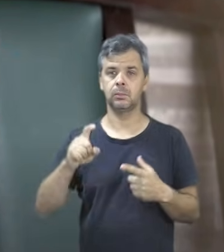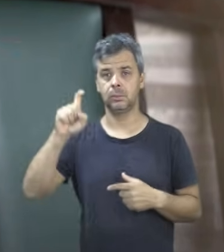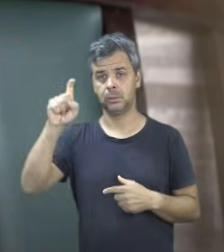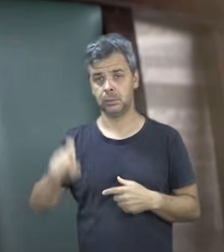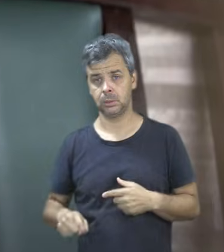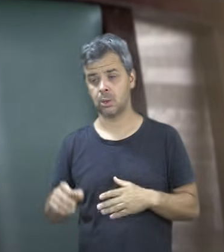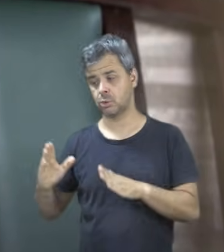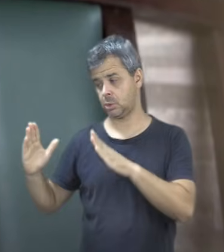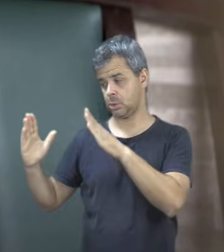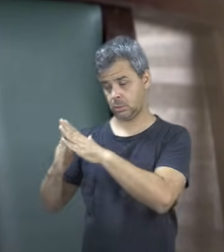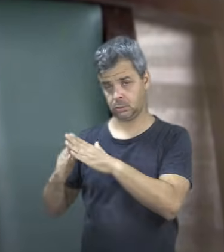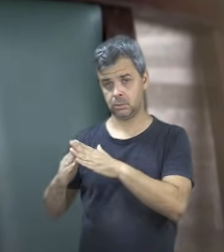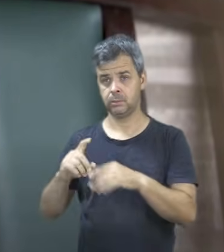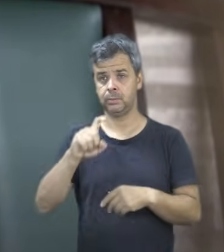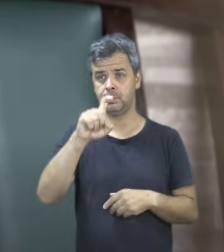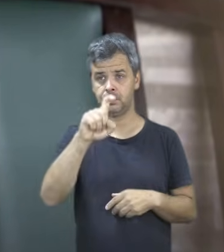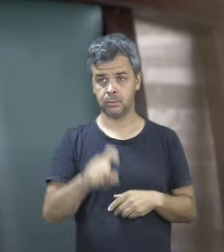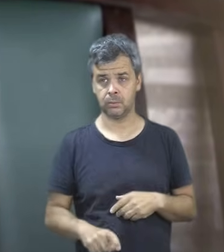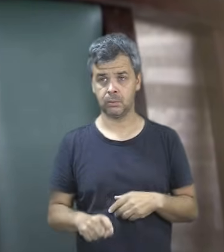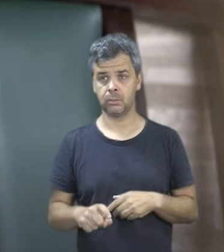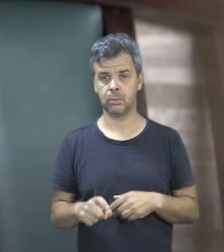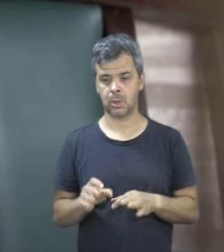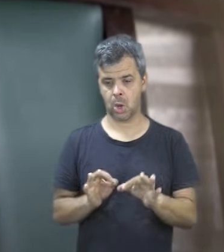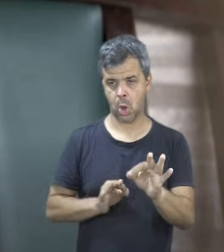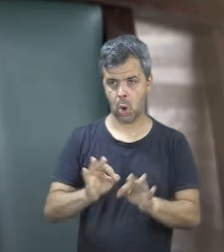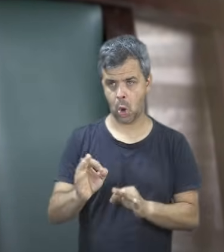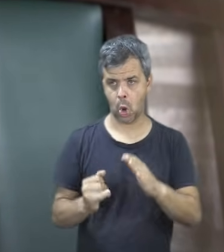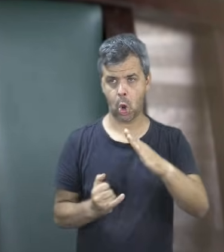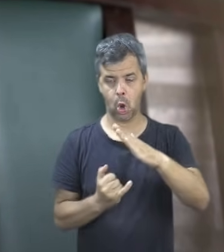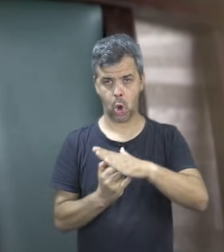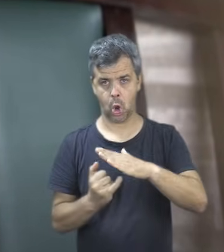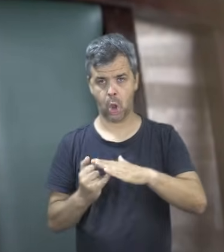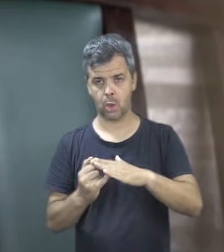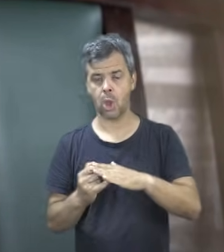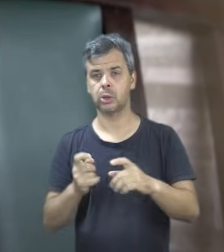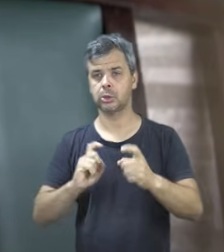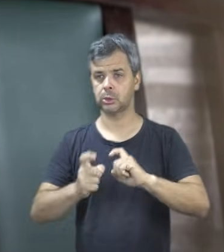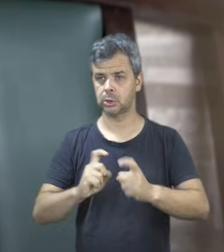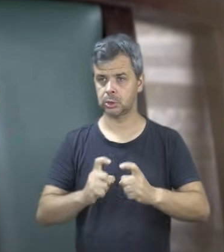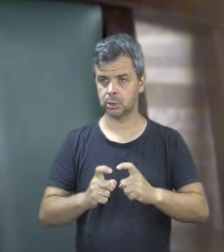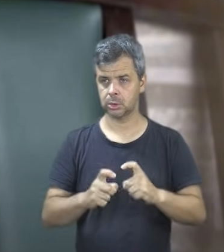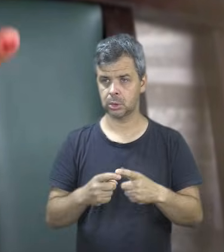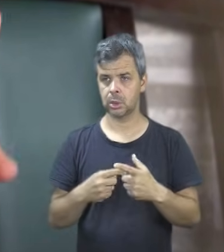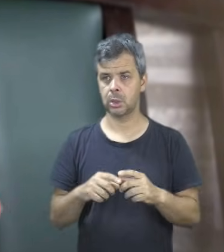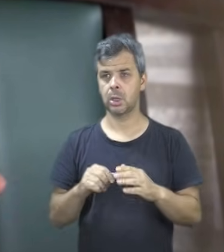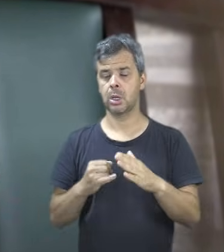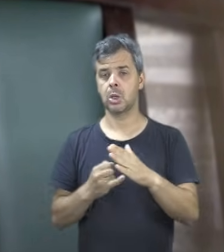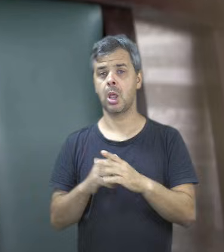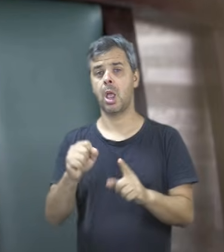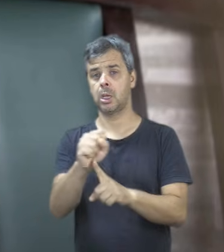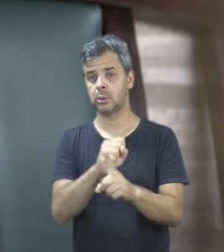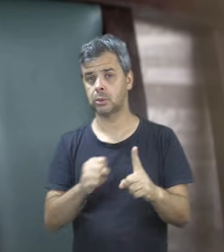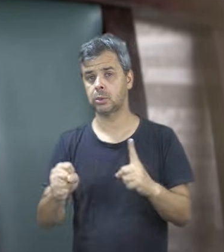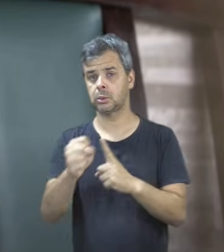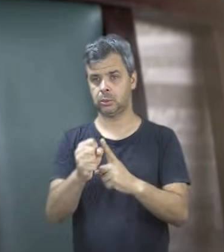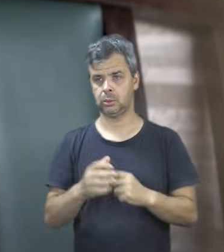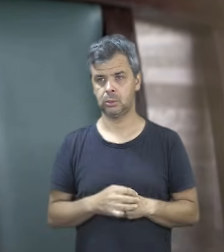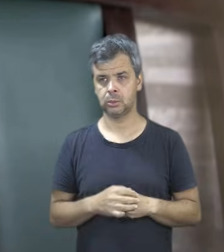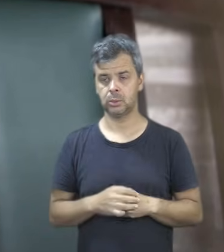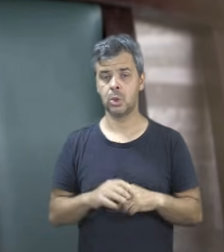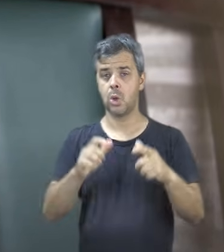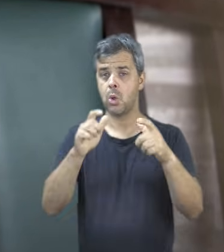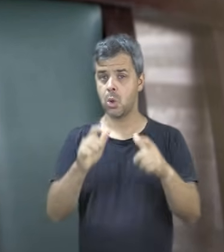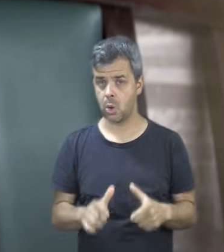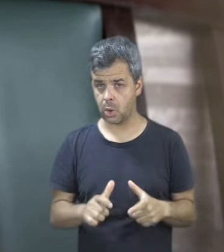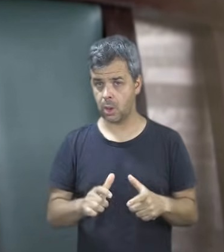na habitação, seja nas organizações e administração das associações,